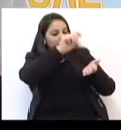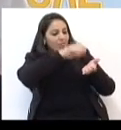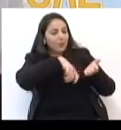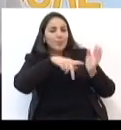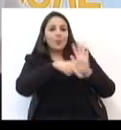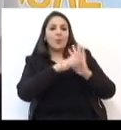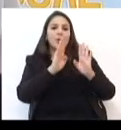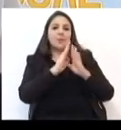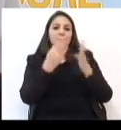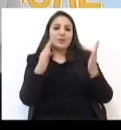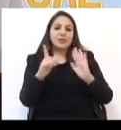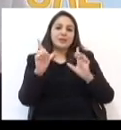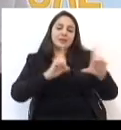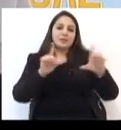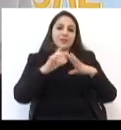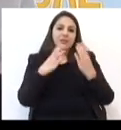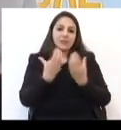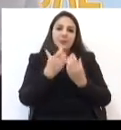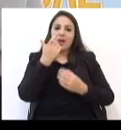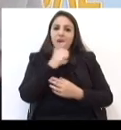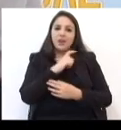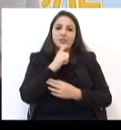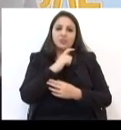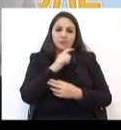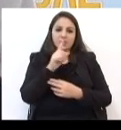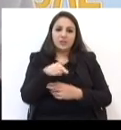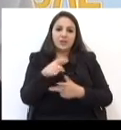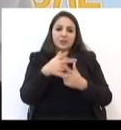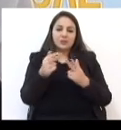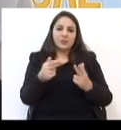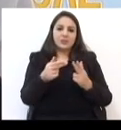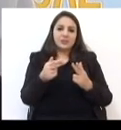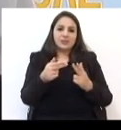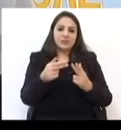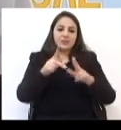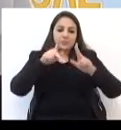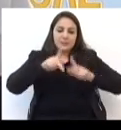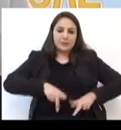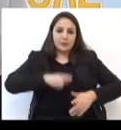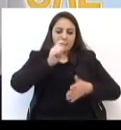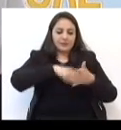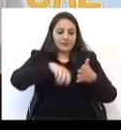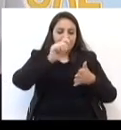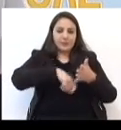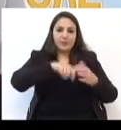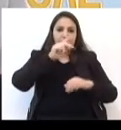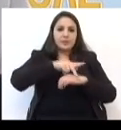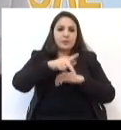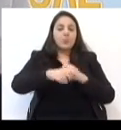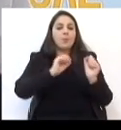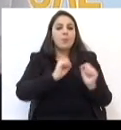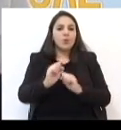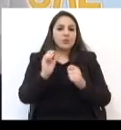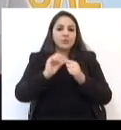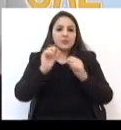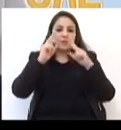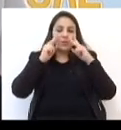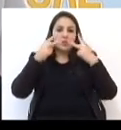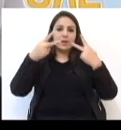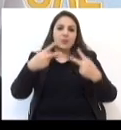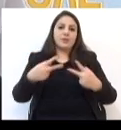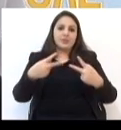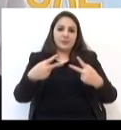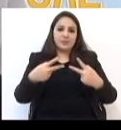para a biblioteca da TV Câmara. Eu acho que é o mínimo que os escritores de Passo Fundo podem fazer como